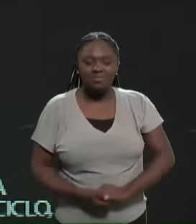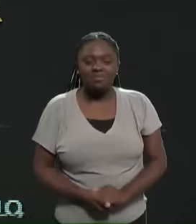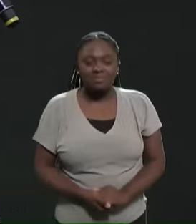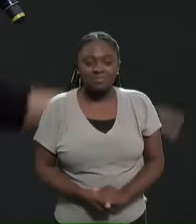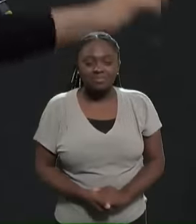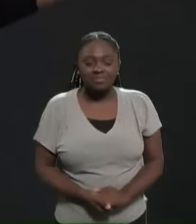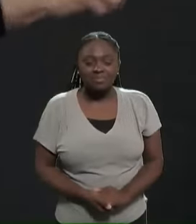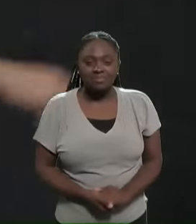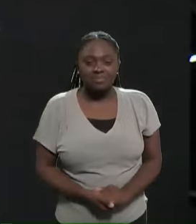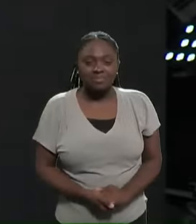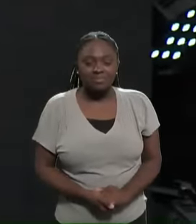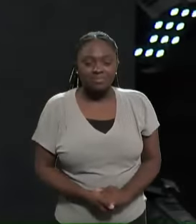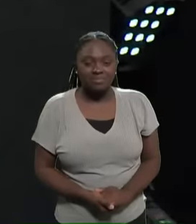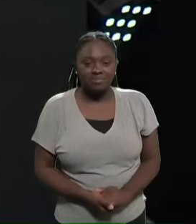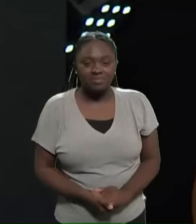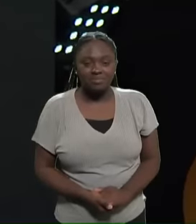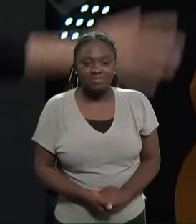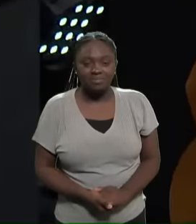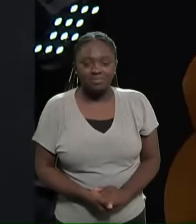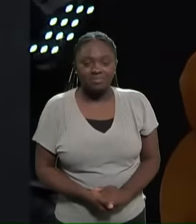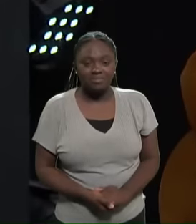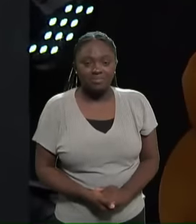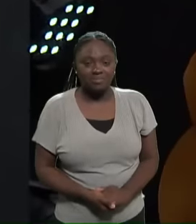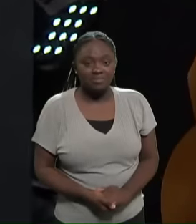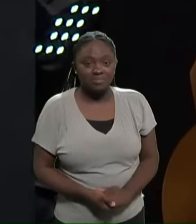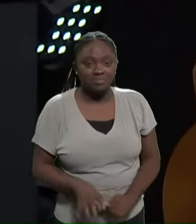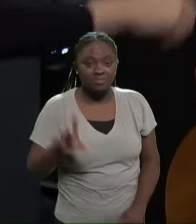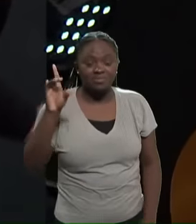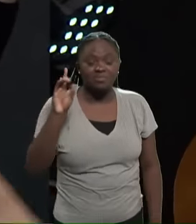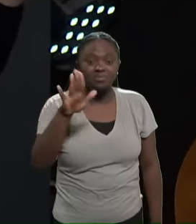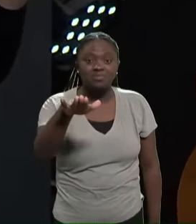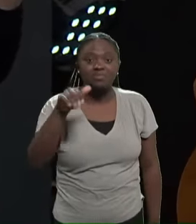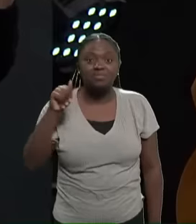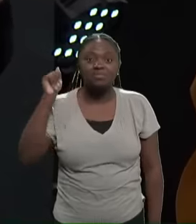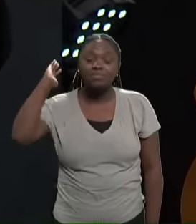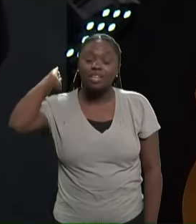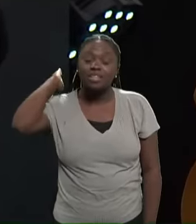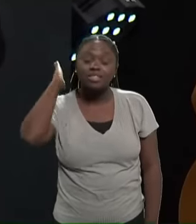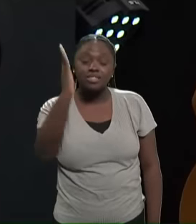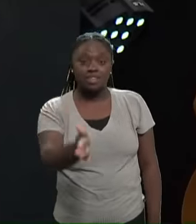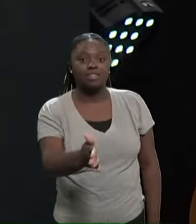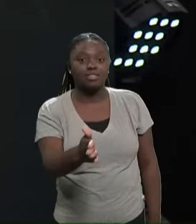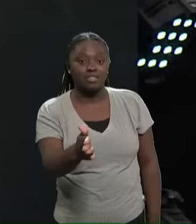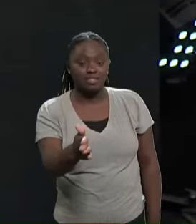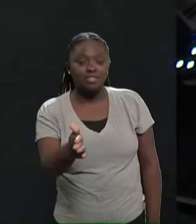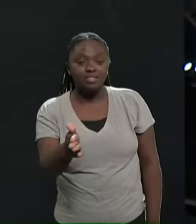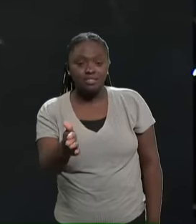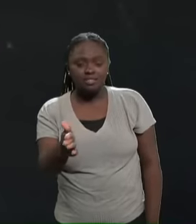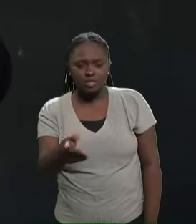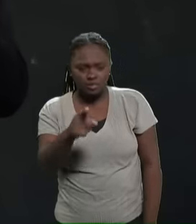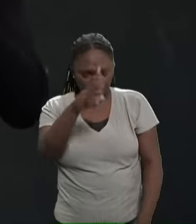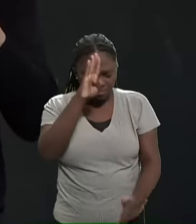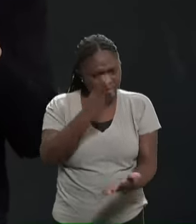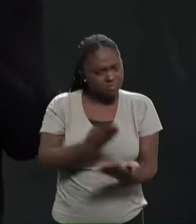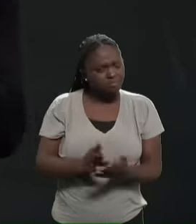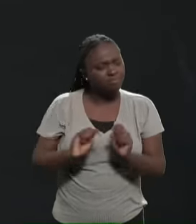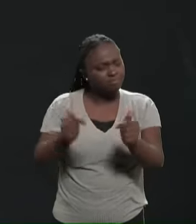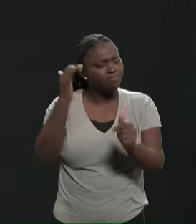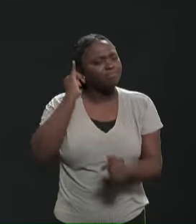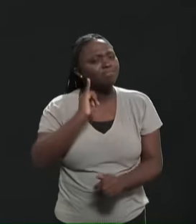Deus não usa intermediário, Ele te chama diretamente. Quem acredita no acto